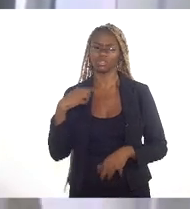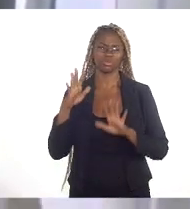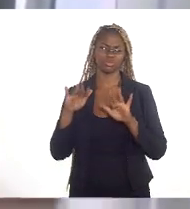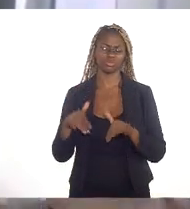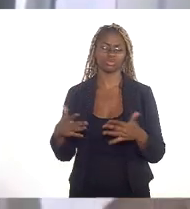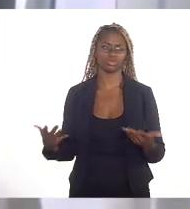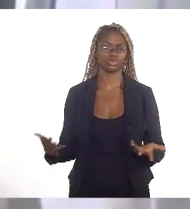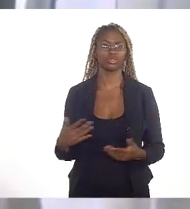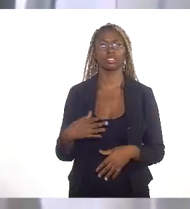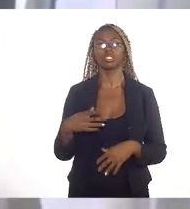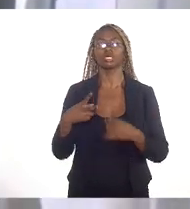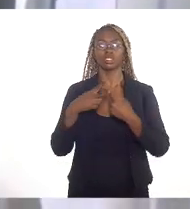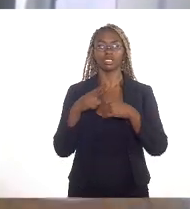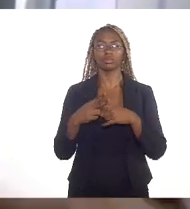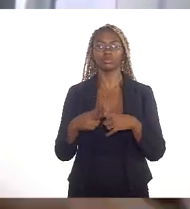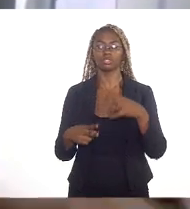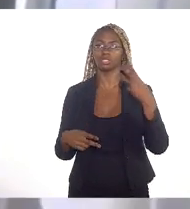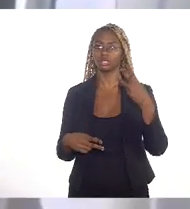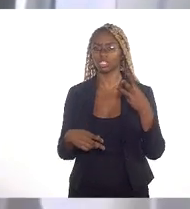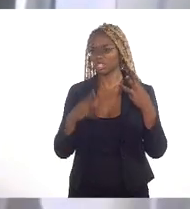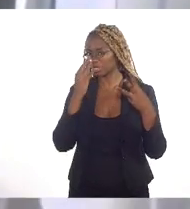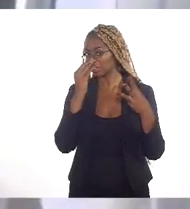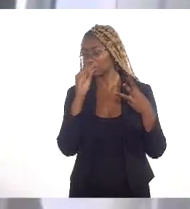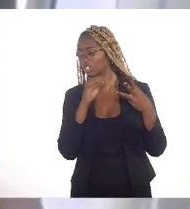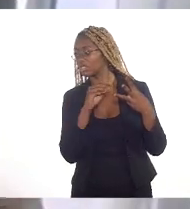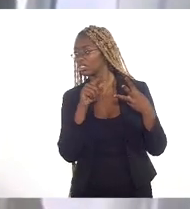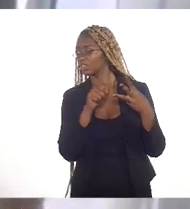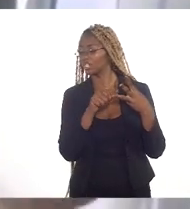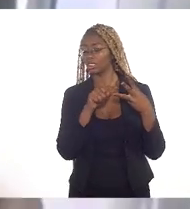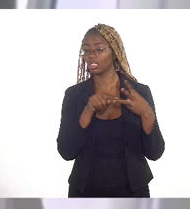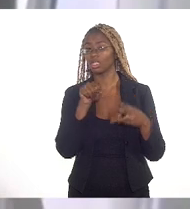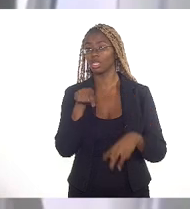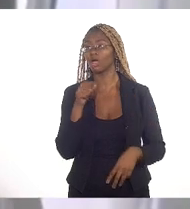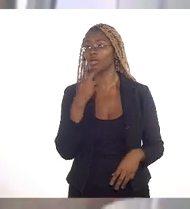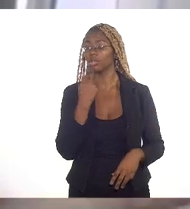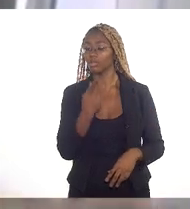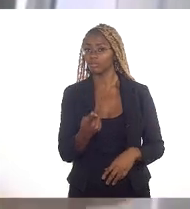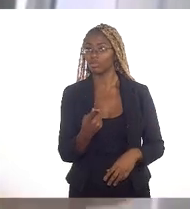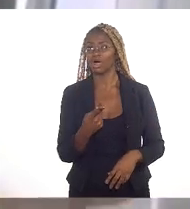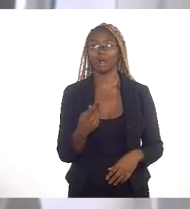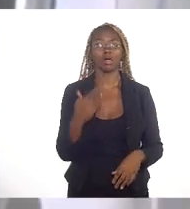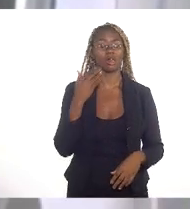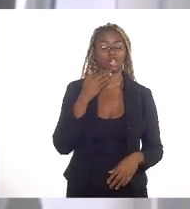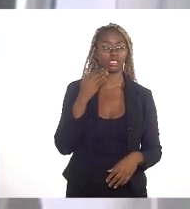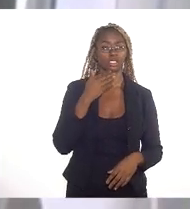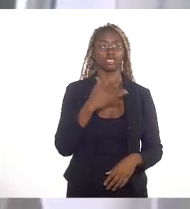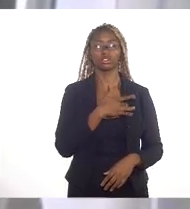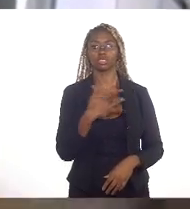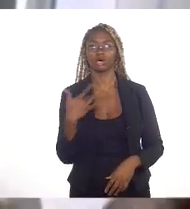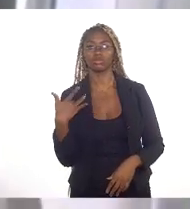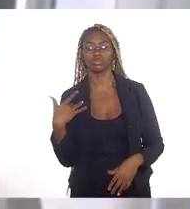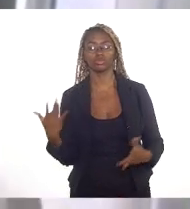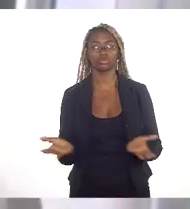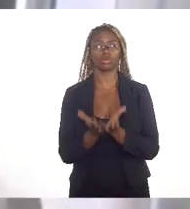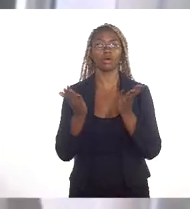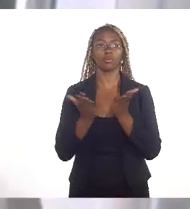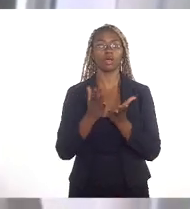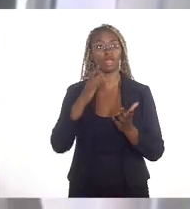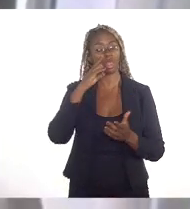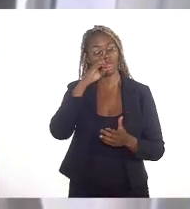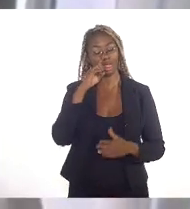a tal emenda 3, que foi rejeitada, né, ela fala de danos à saúde, pobreza, risco de morte.